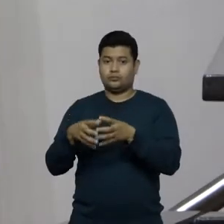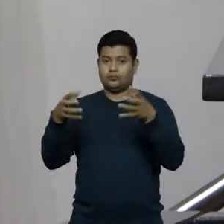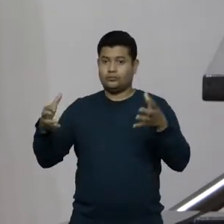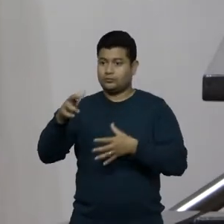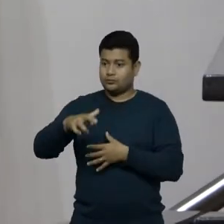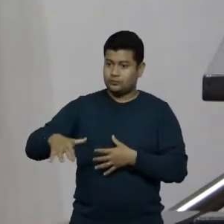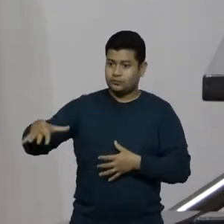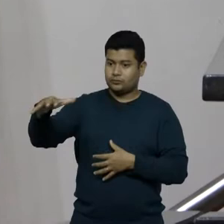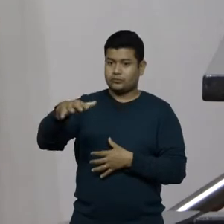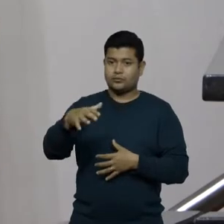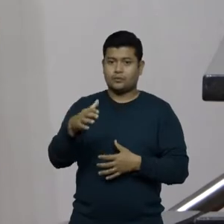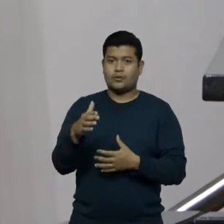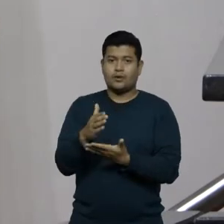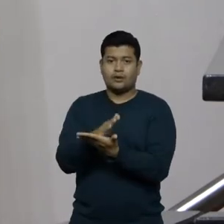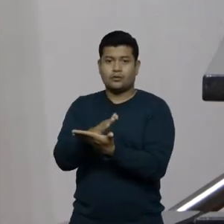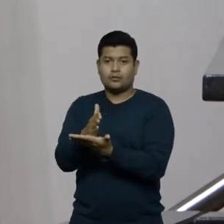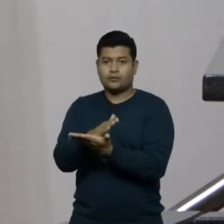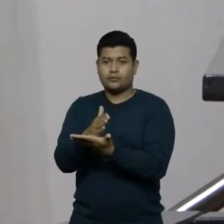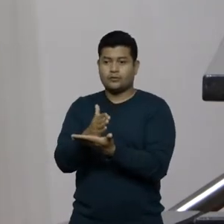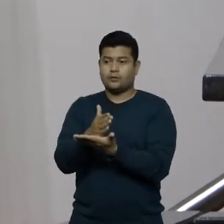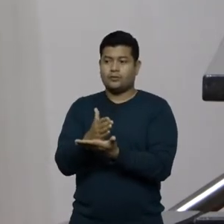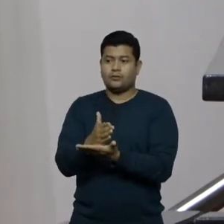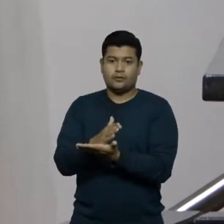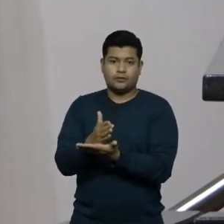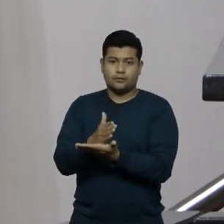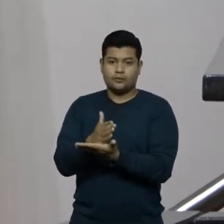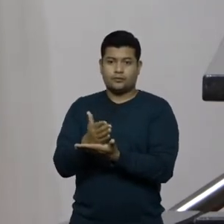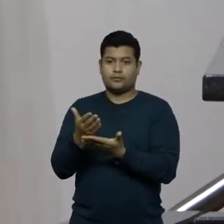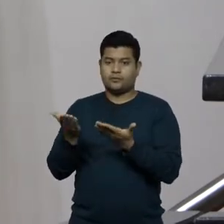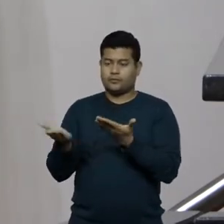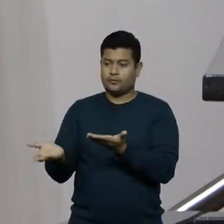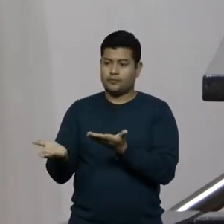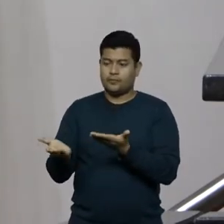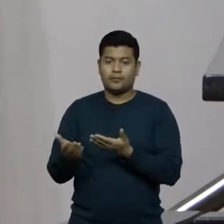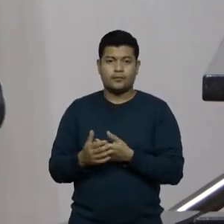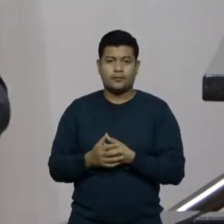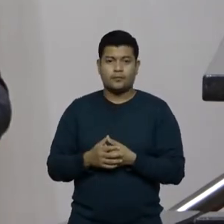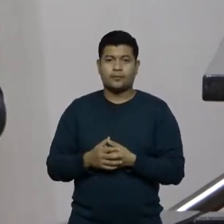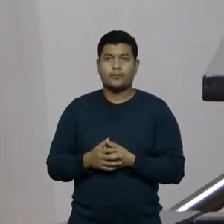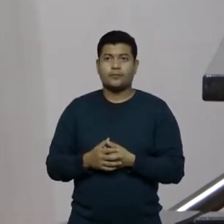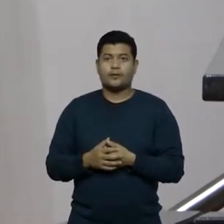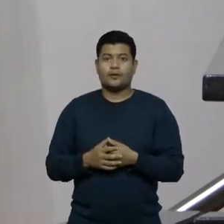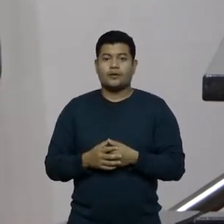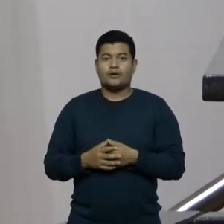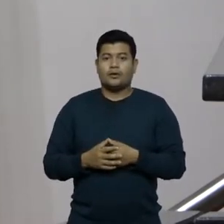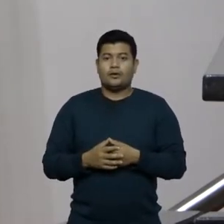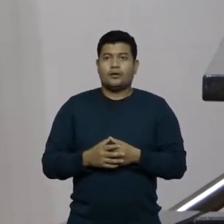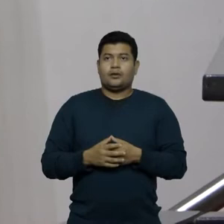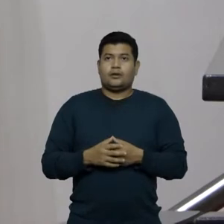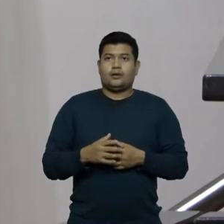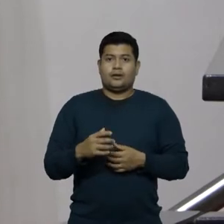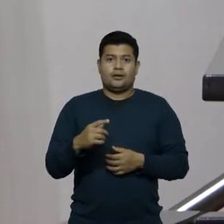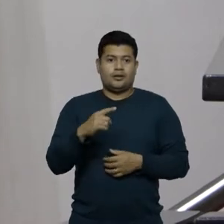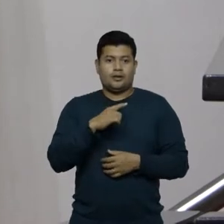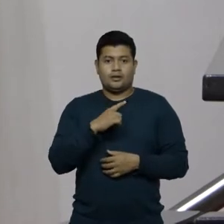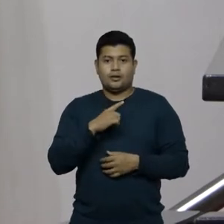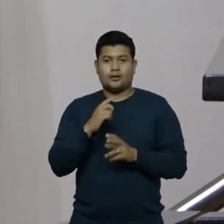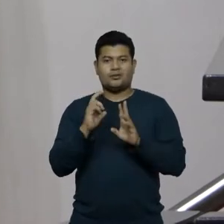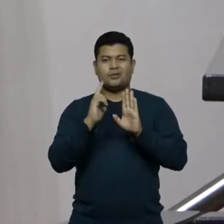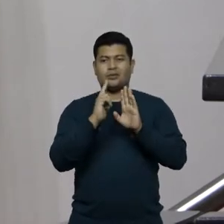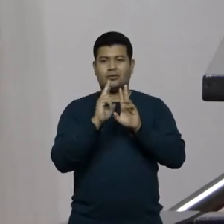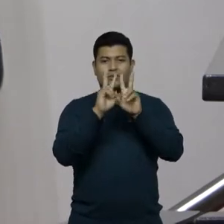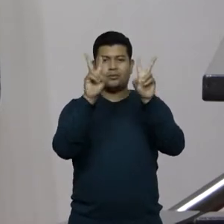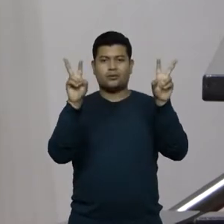região do Contestado e se levar o nome Chica pelega